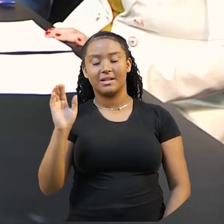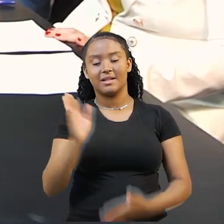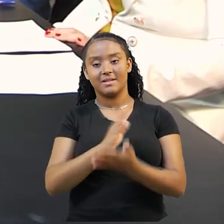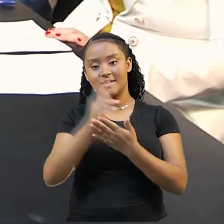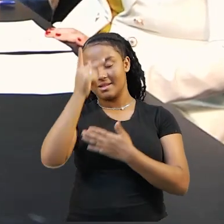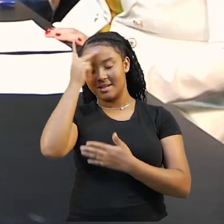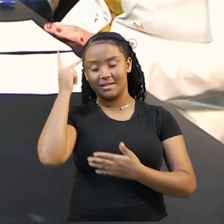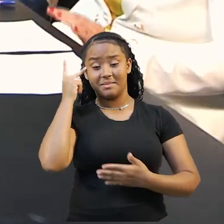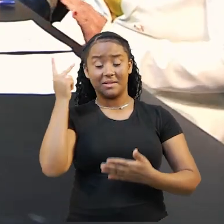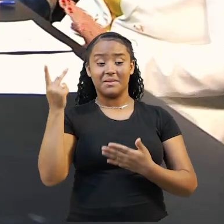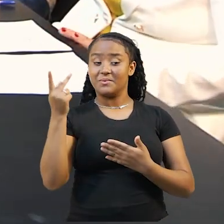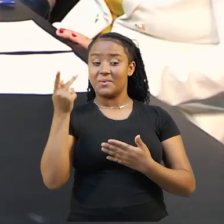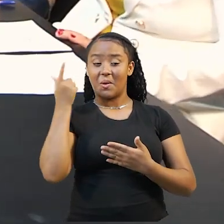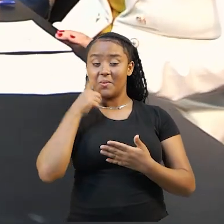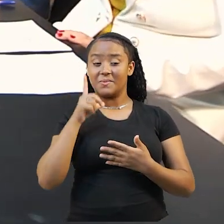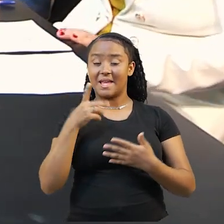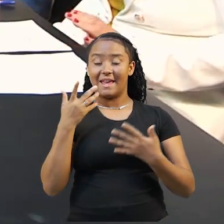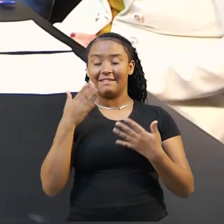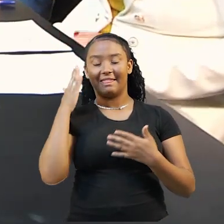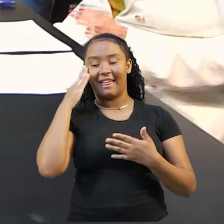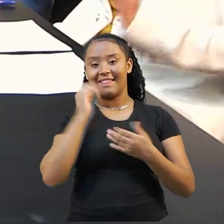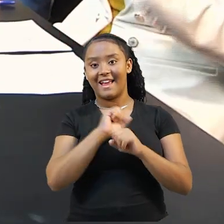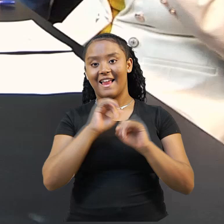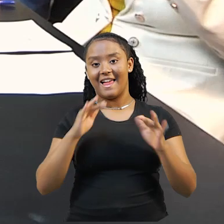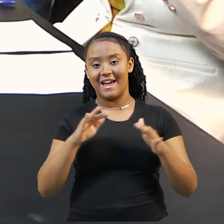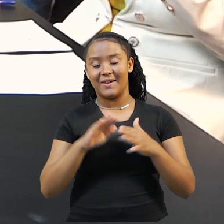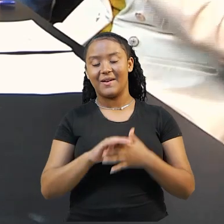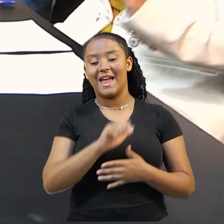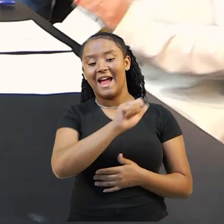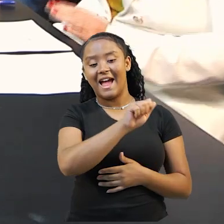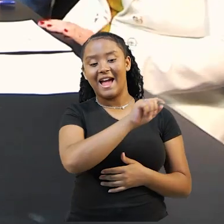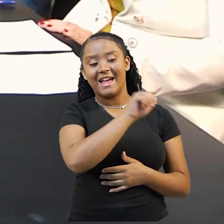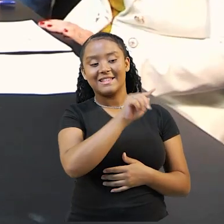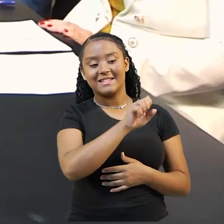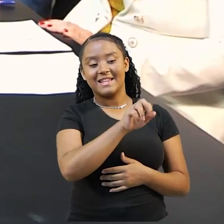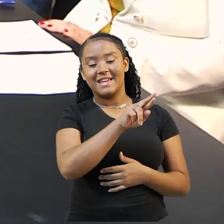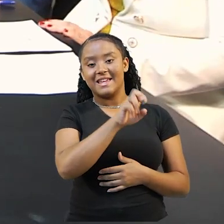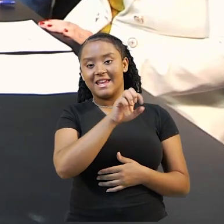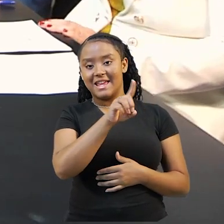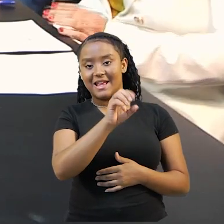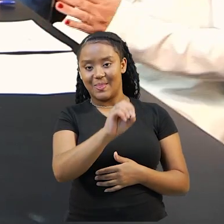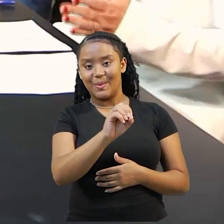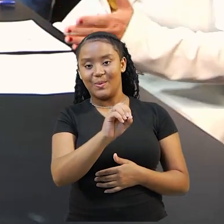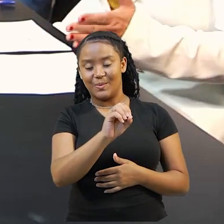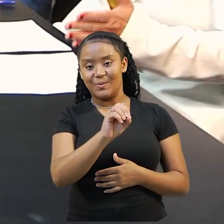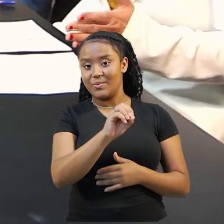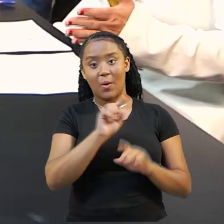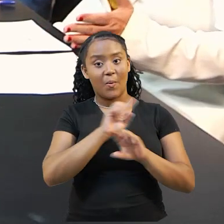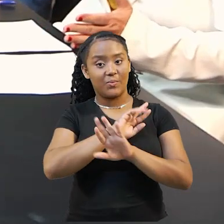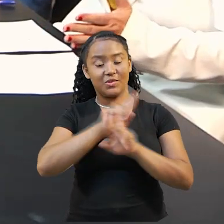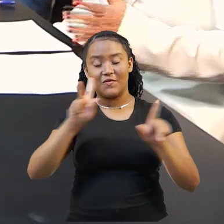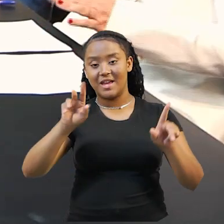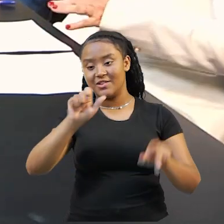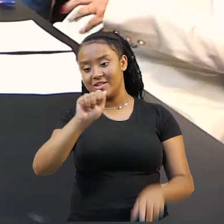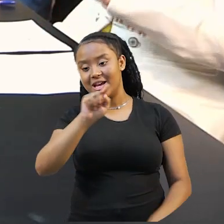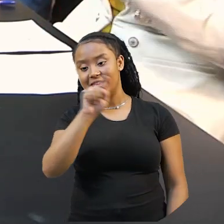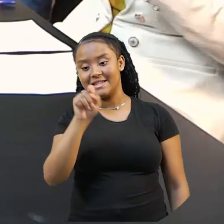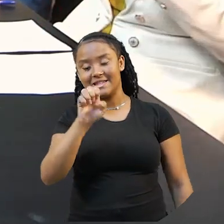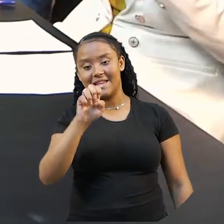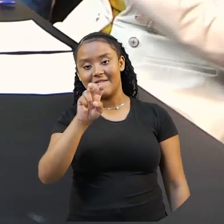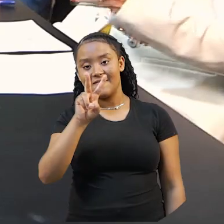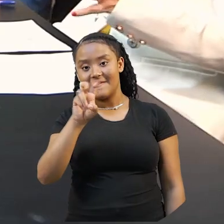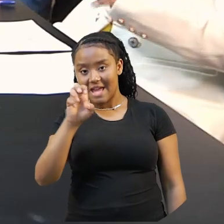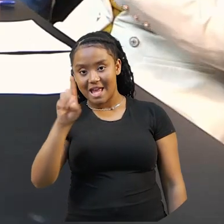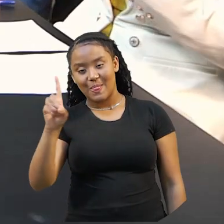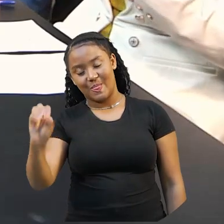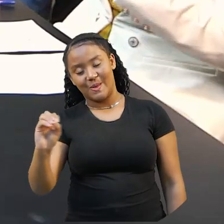isso? Confundem o nome dela. Então, Catarina, você saiu da sua cidade de Belo Horizonte, junto à